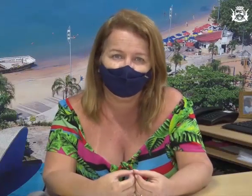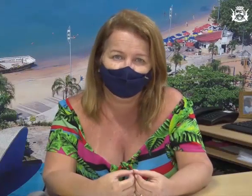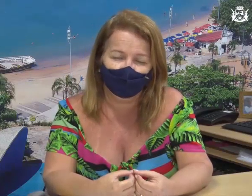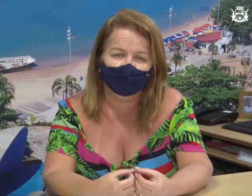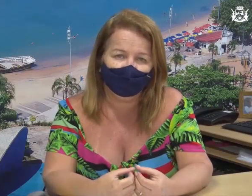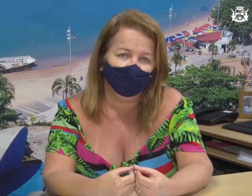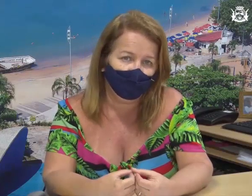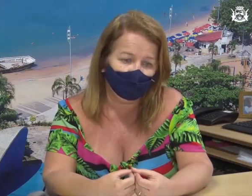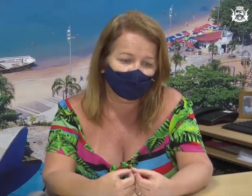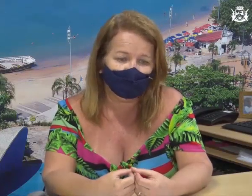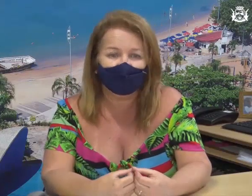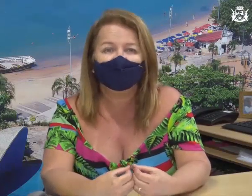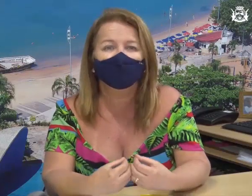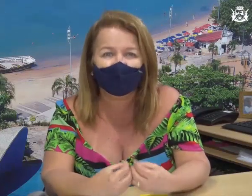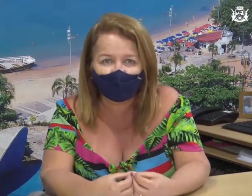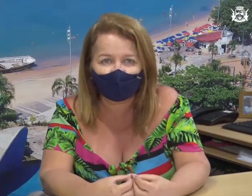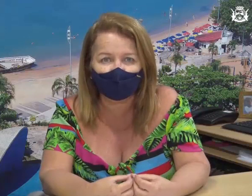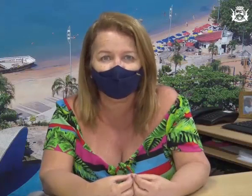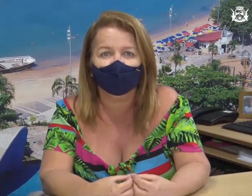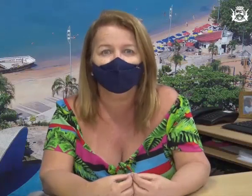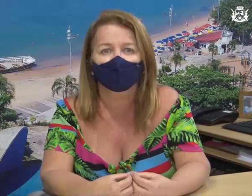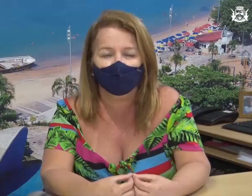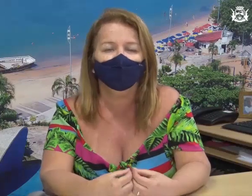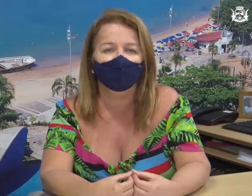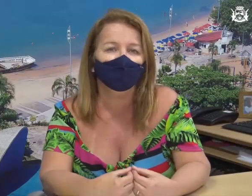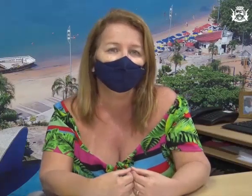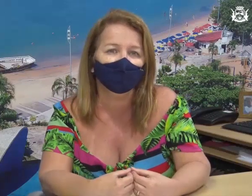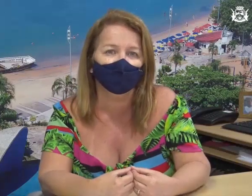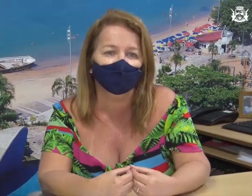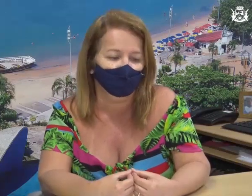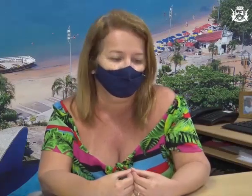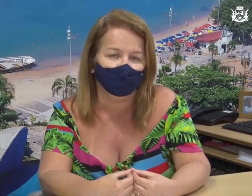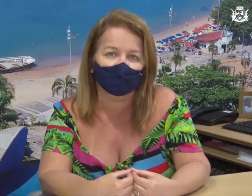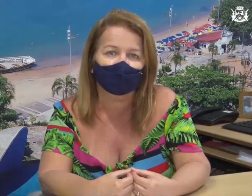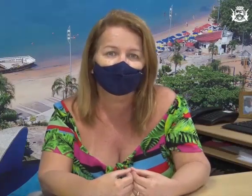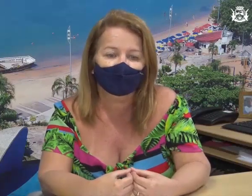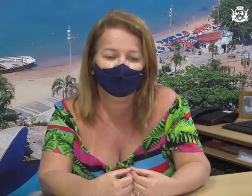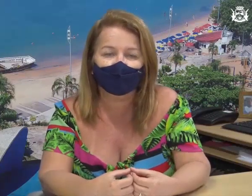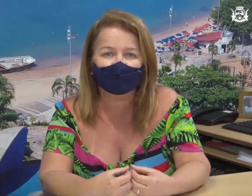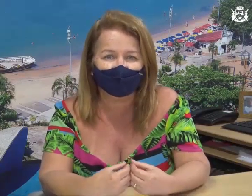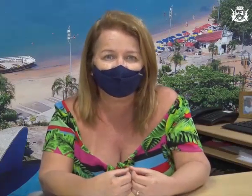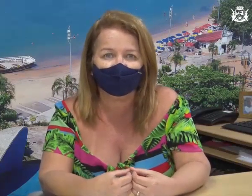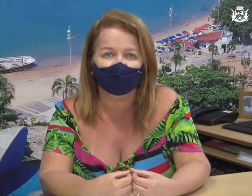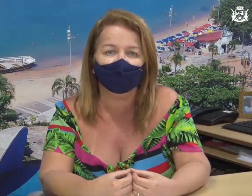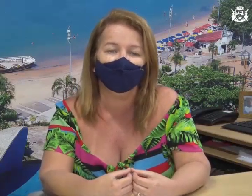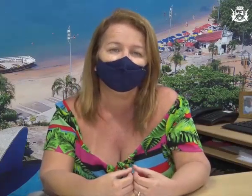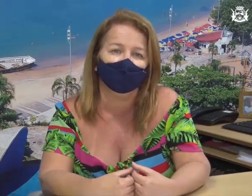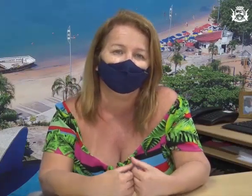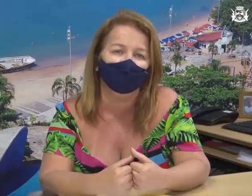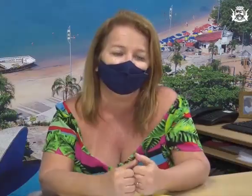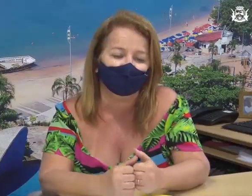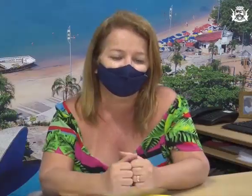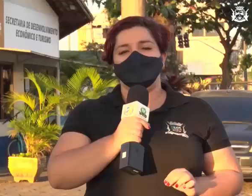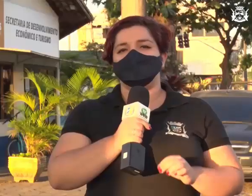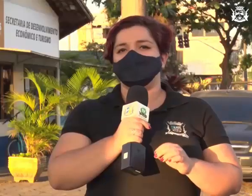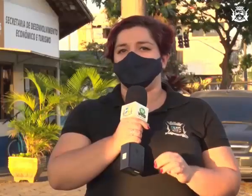educadores desse momento. Mas, para isso, nós precisamos um dos outros. Eu tenho certeza que a gente vai conseguir